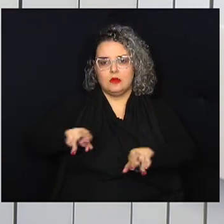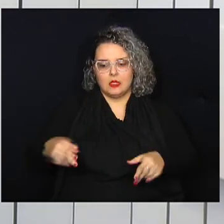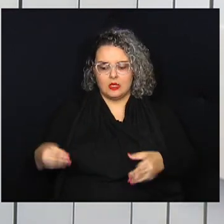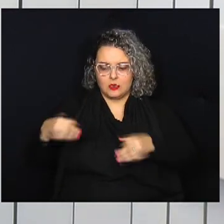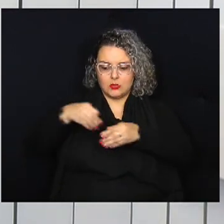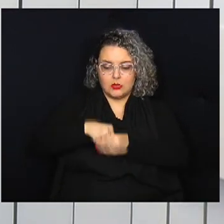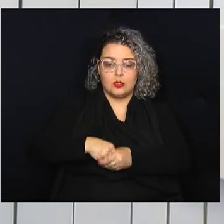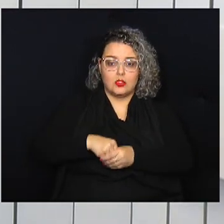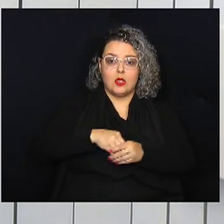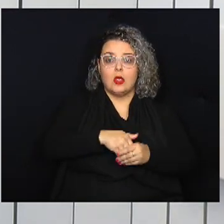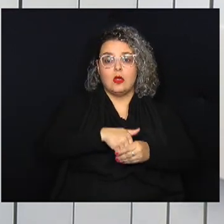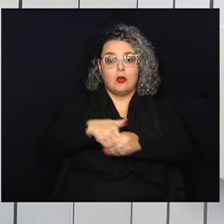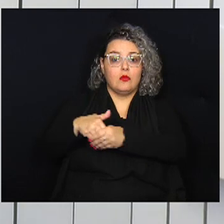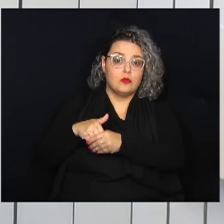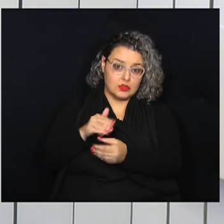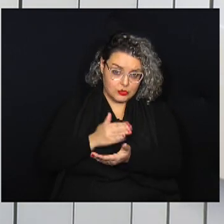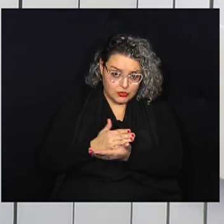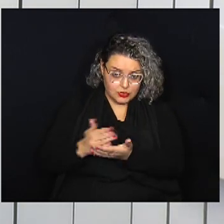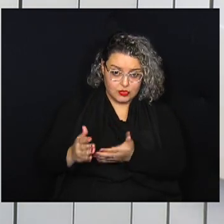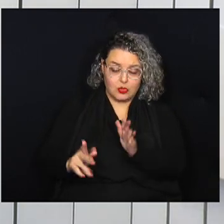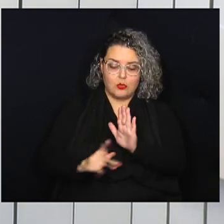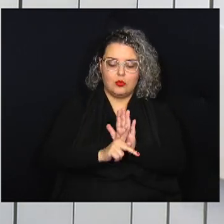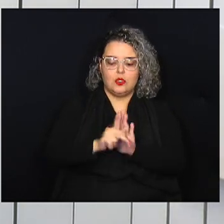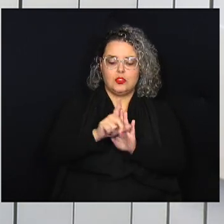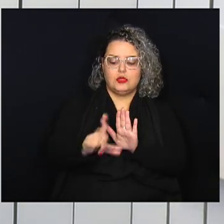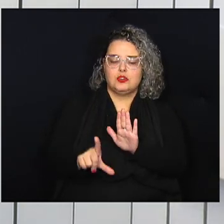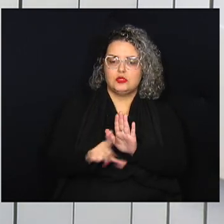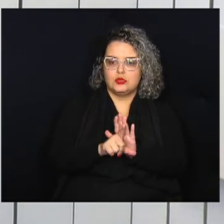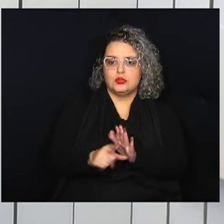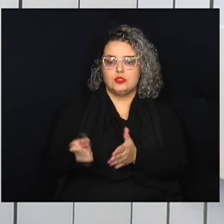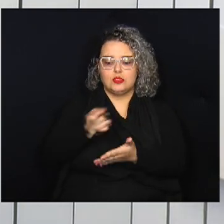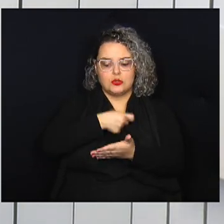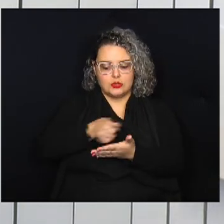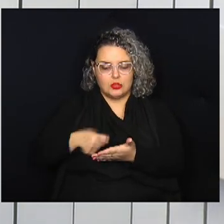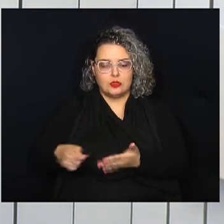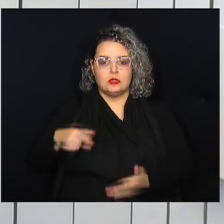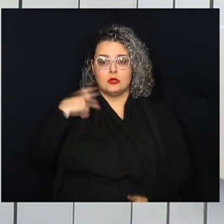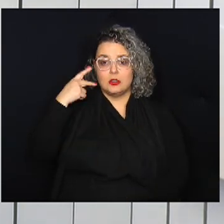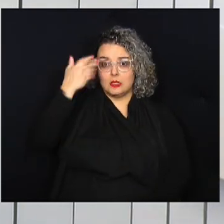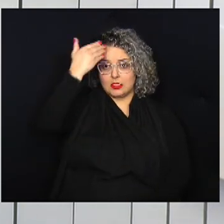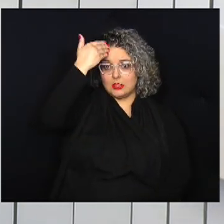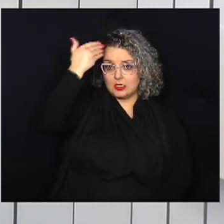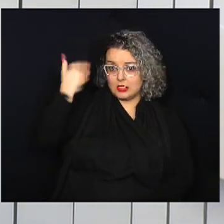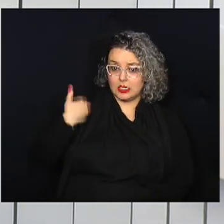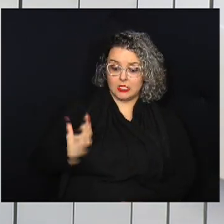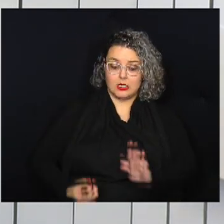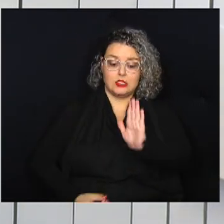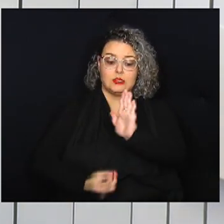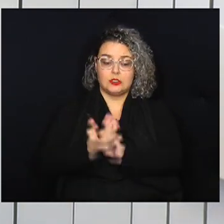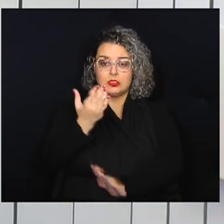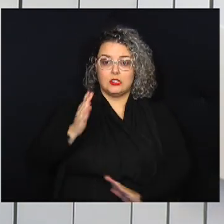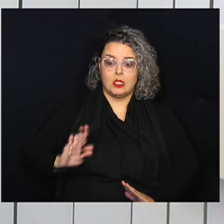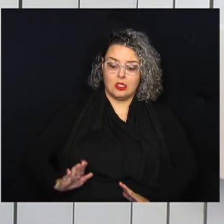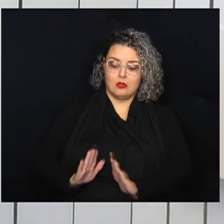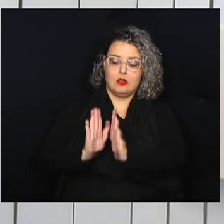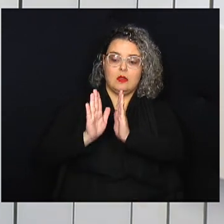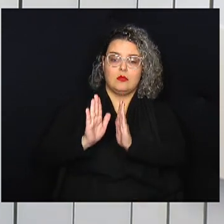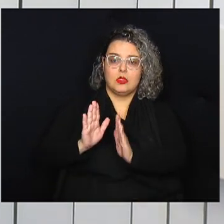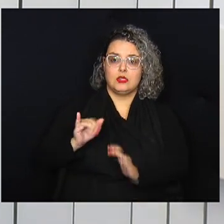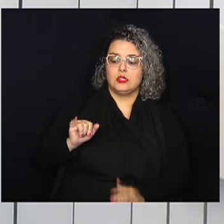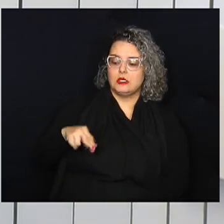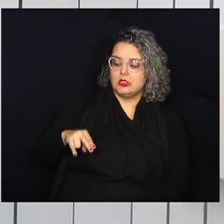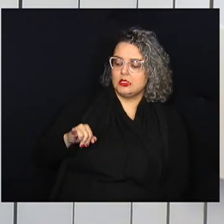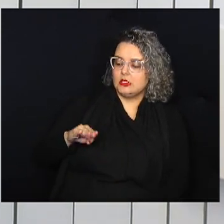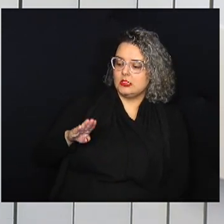em votação inicial projeto de lei de autoria da vereadora Débora Palermo, que cria a Frente de Inibição